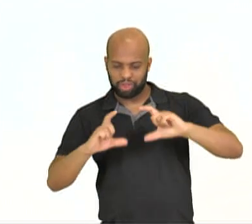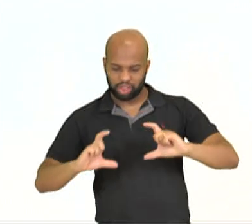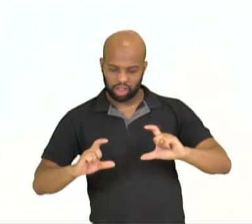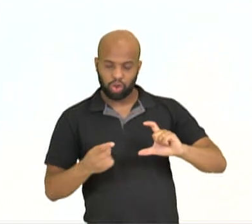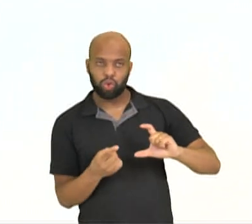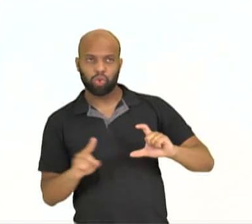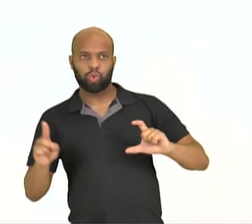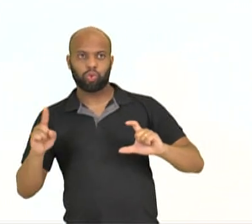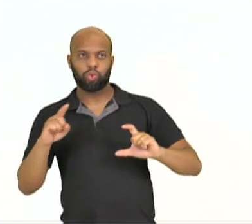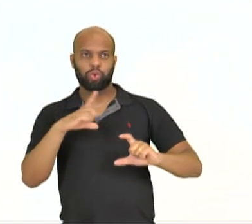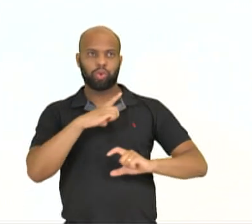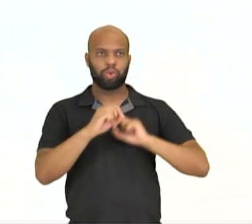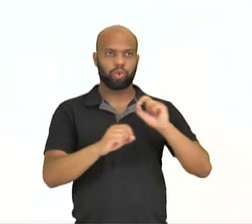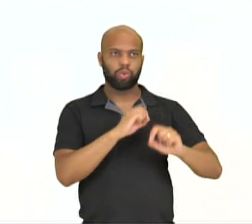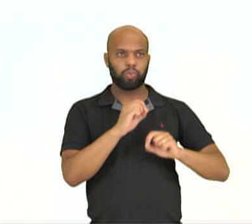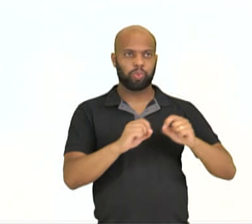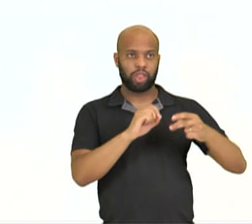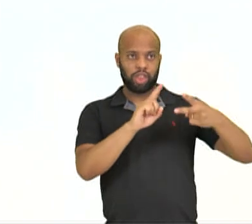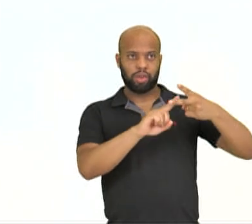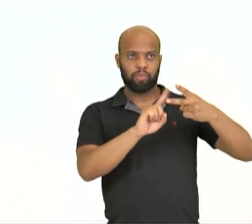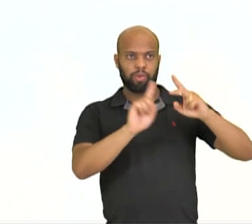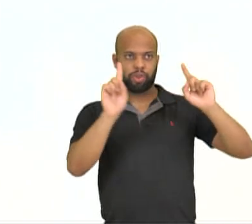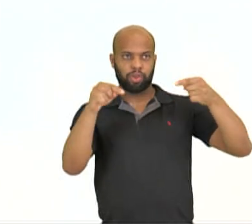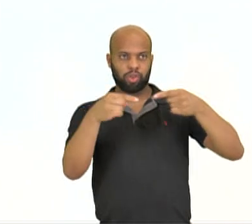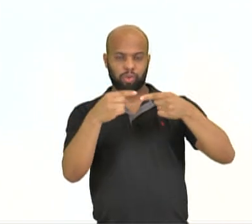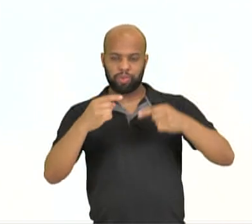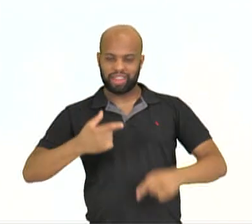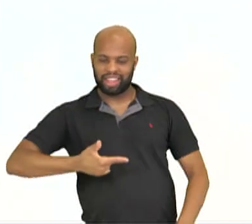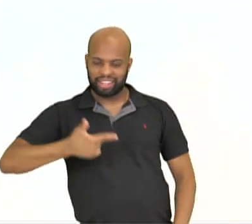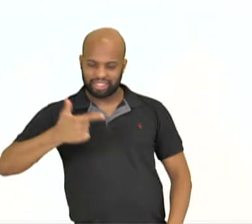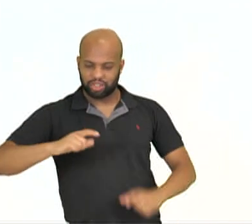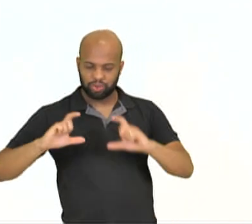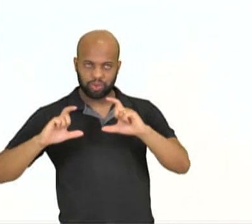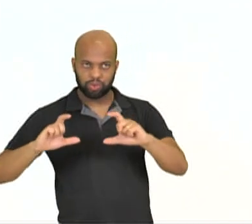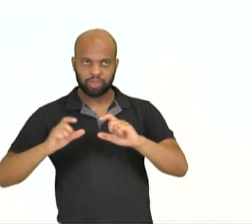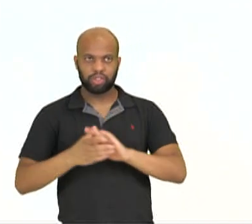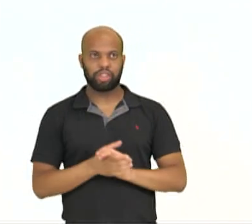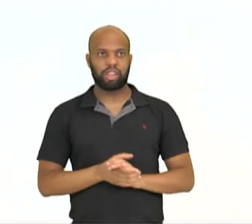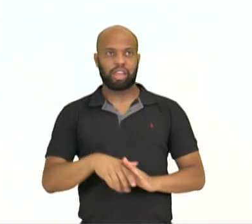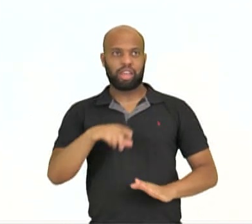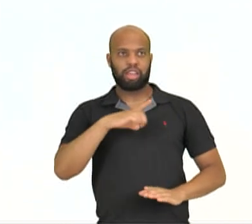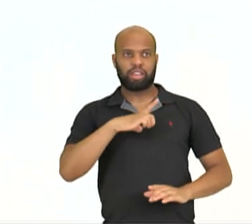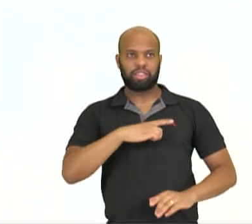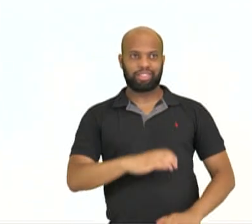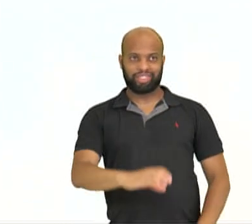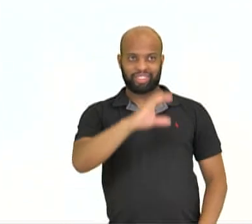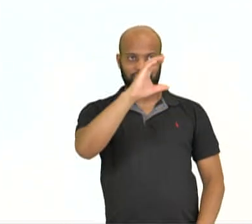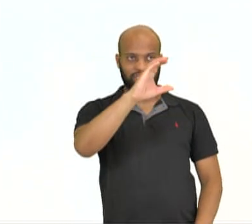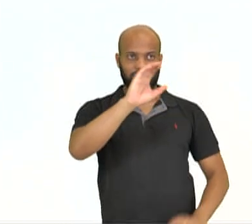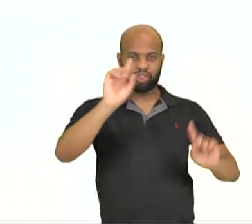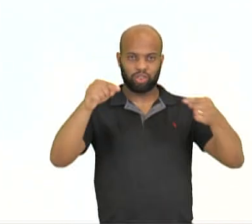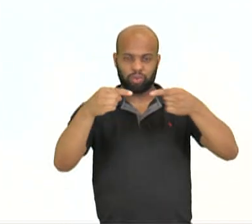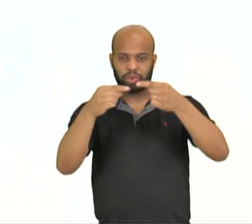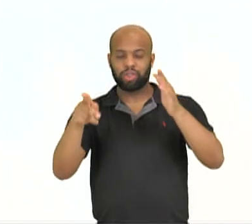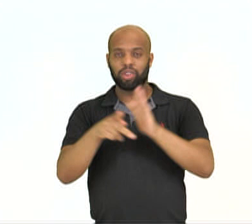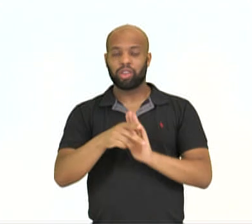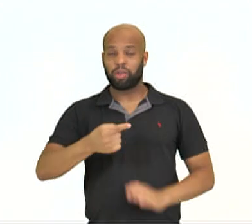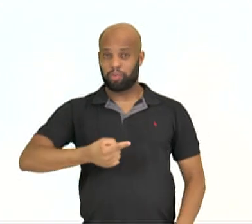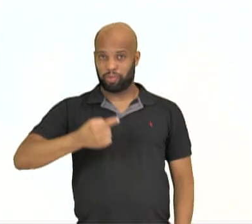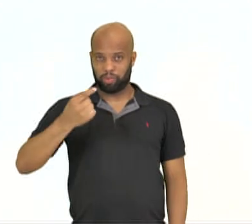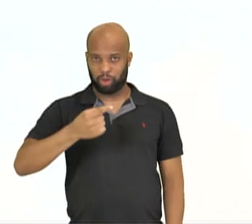suspendida. E amar, fazer e mudar, que é a alternativa C, se encaixam aqui, ó. C é o verbo